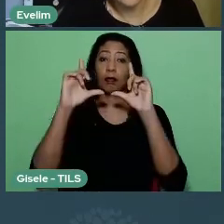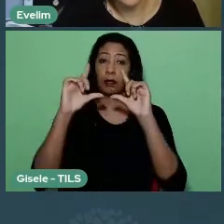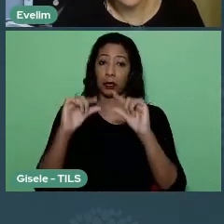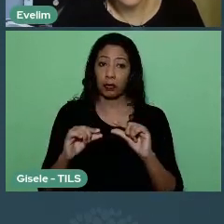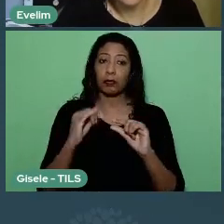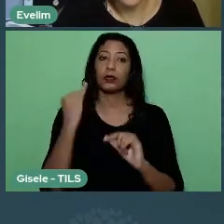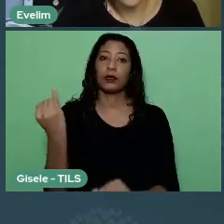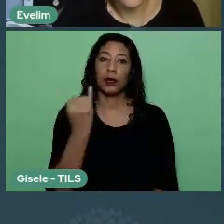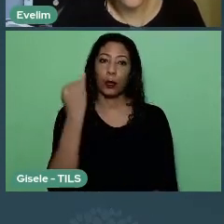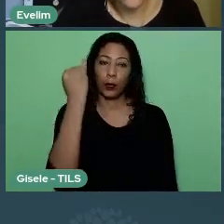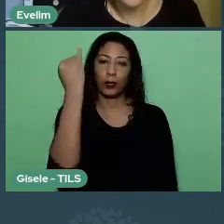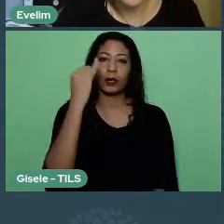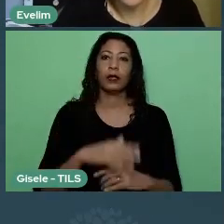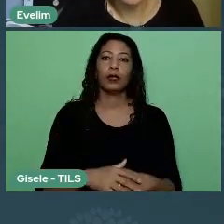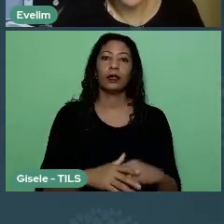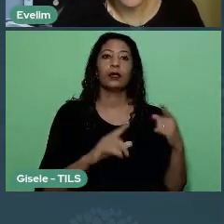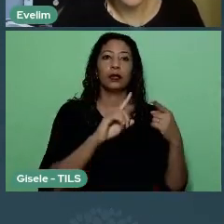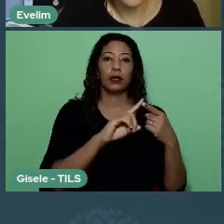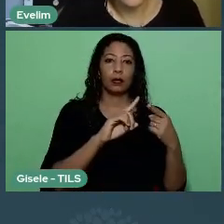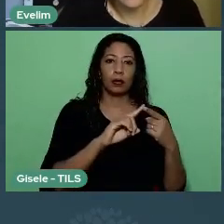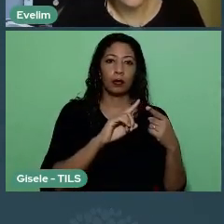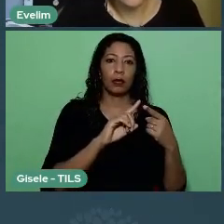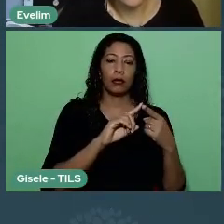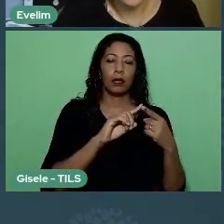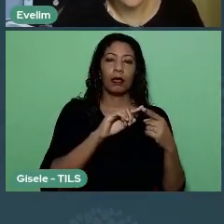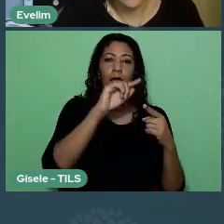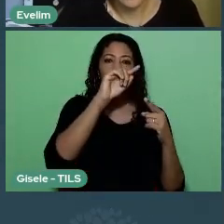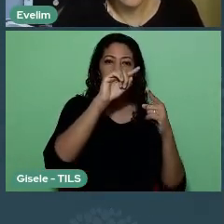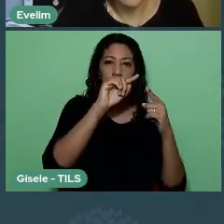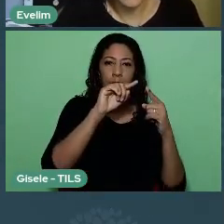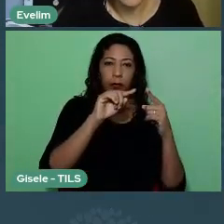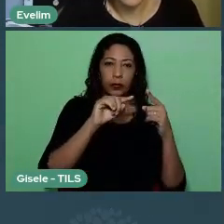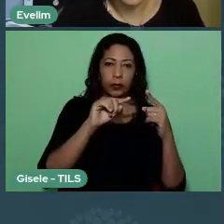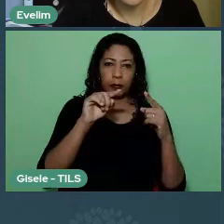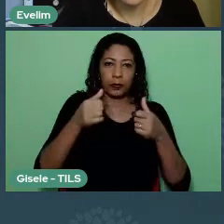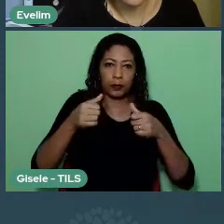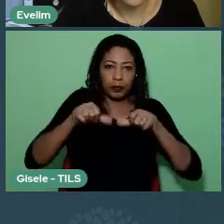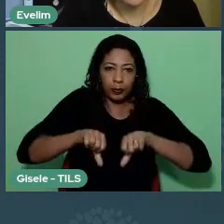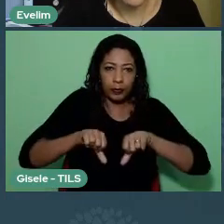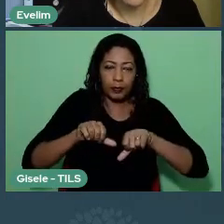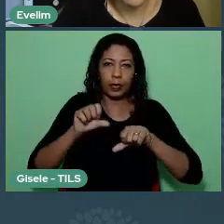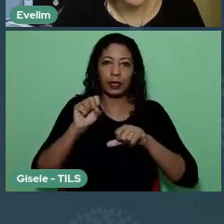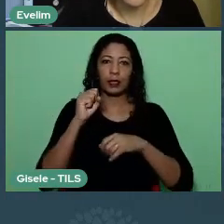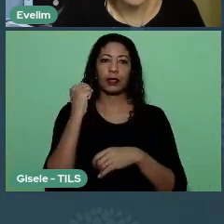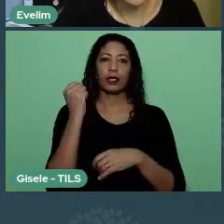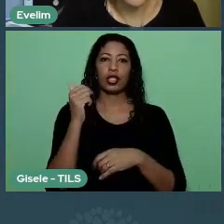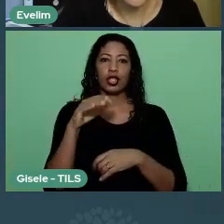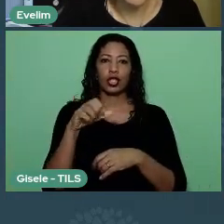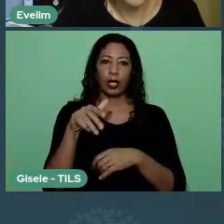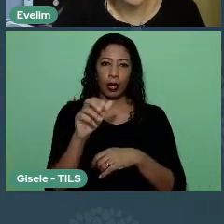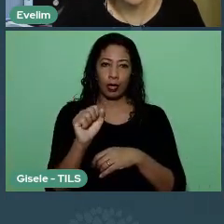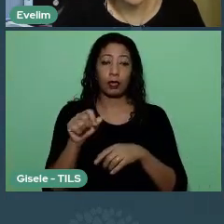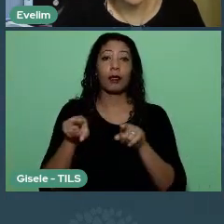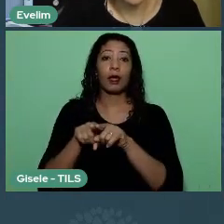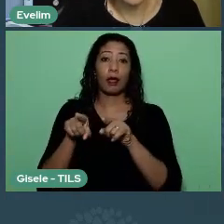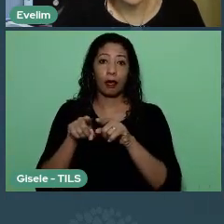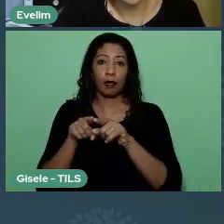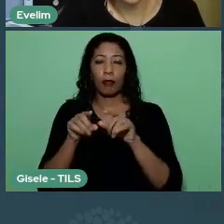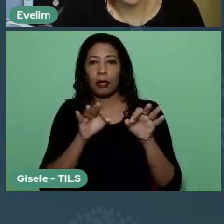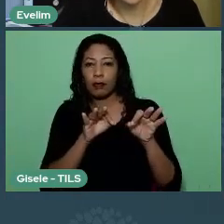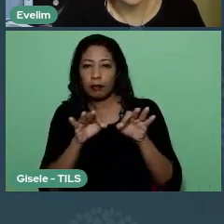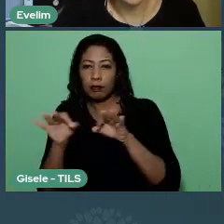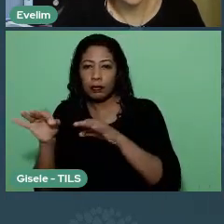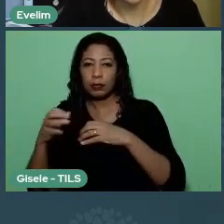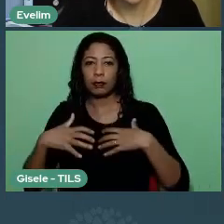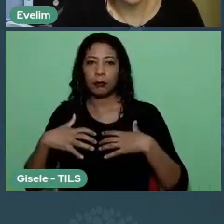importante, tanto do score de gravidade da crise de asma, quanto da frequência respiratória, quando